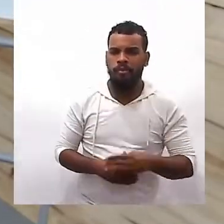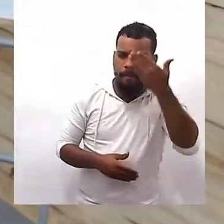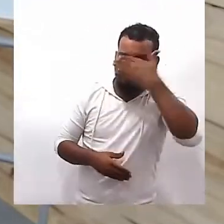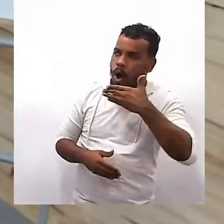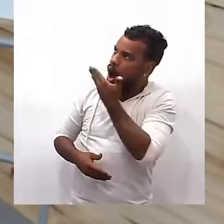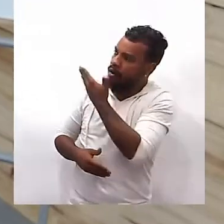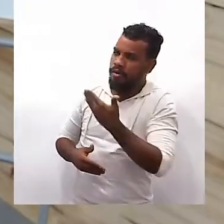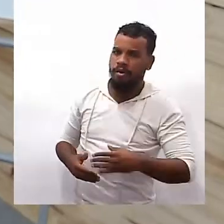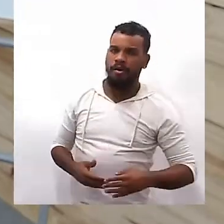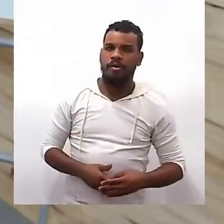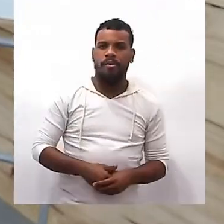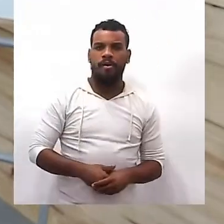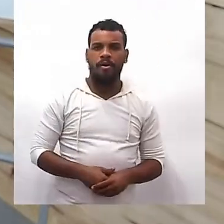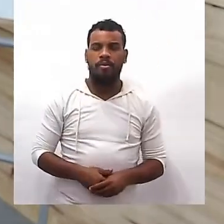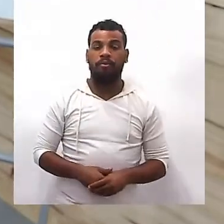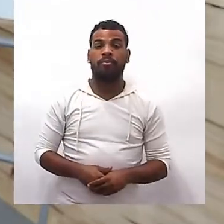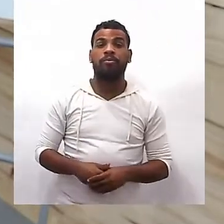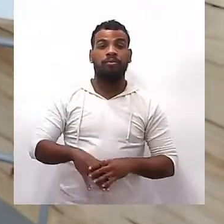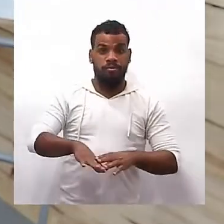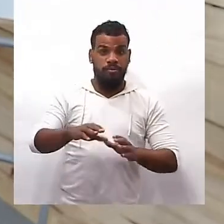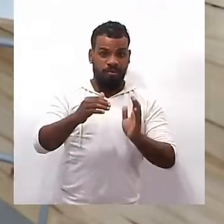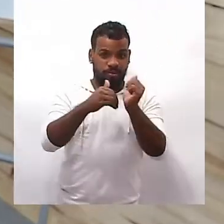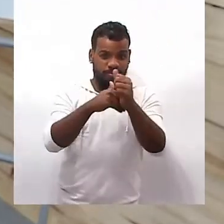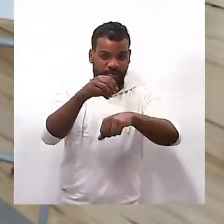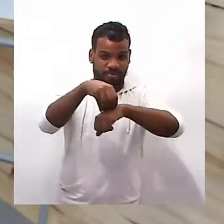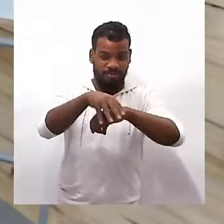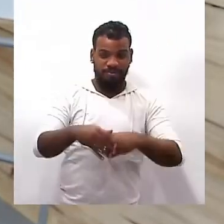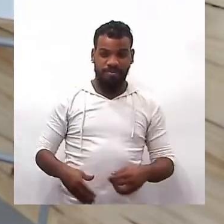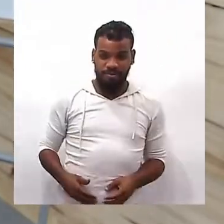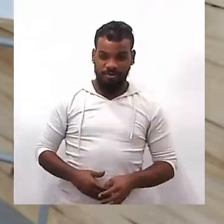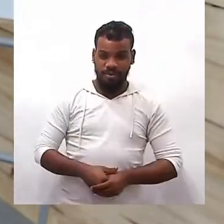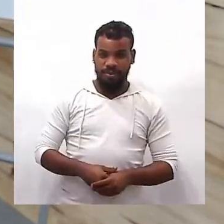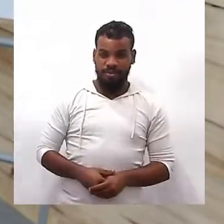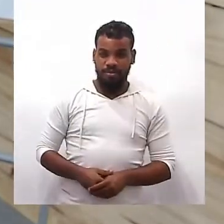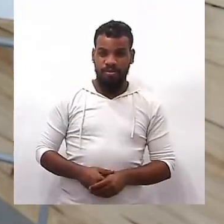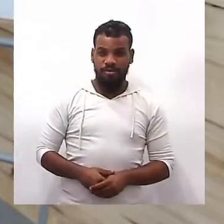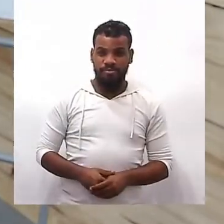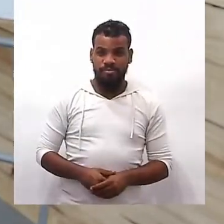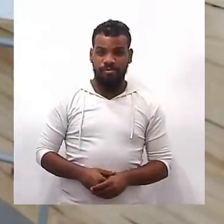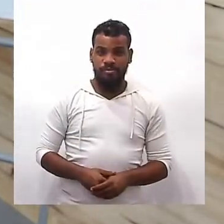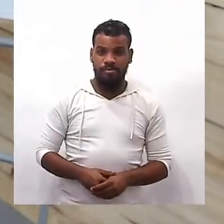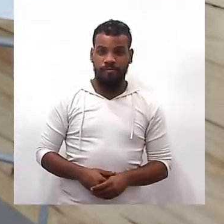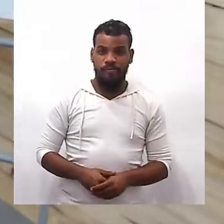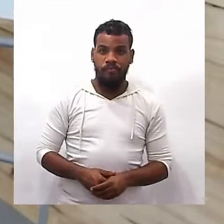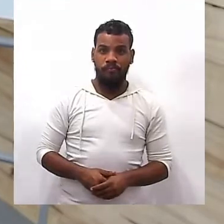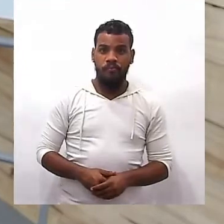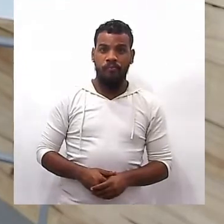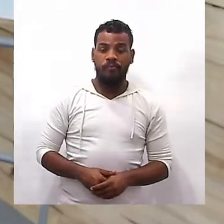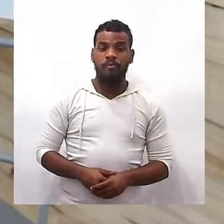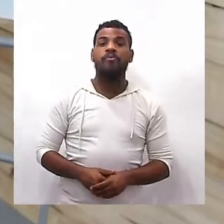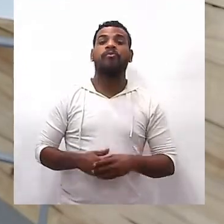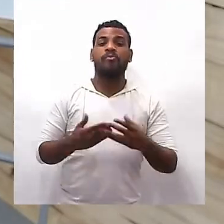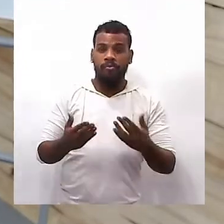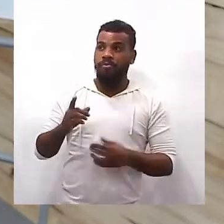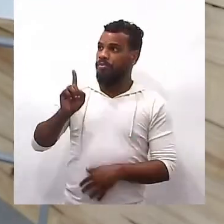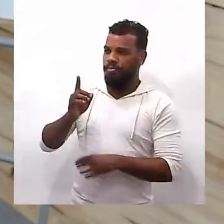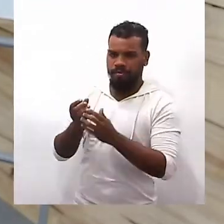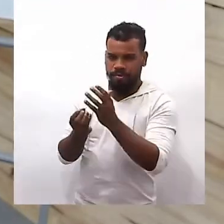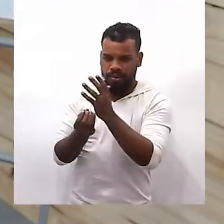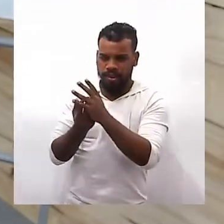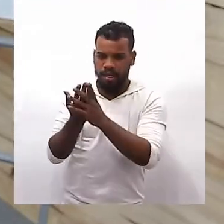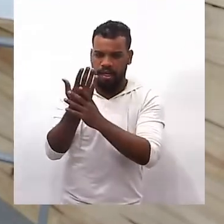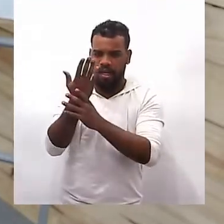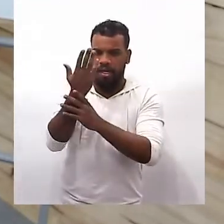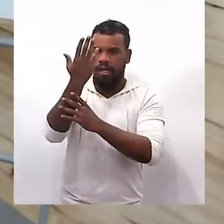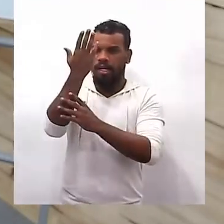gás carbônico. E deixa eu te contar um segredo. É essa liberação do gás carbônico aqui que é fundamental